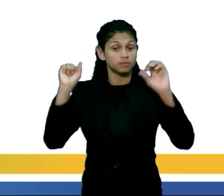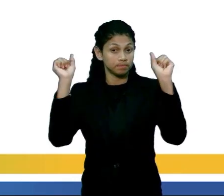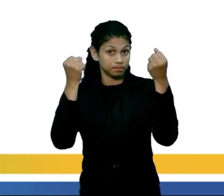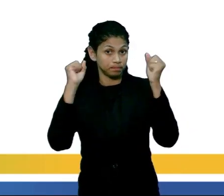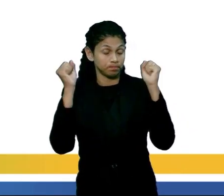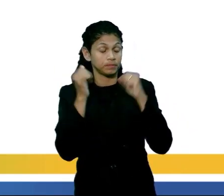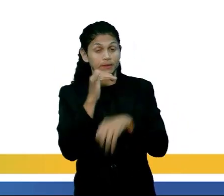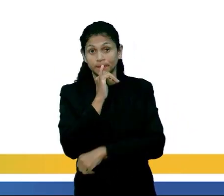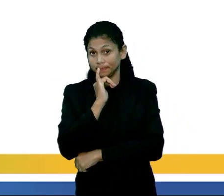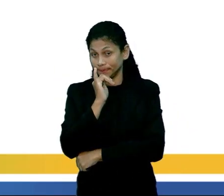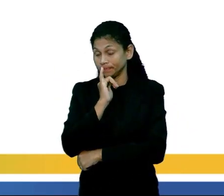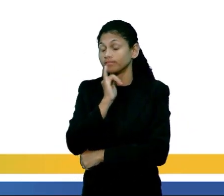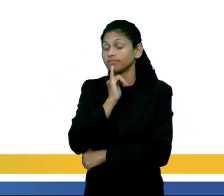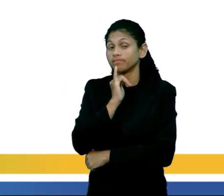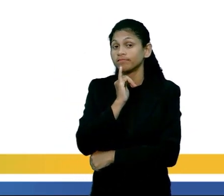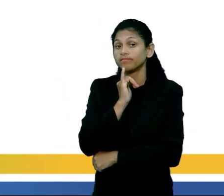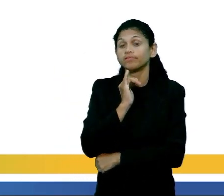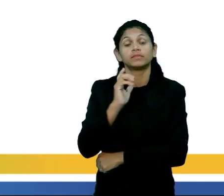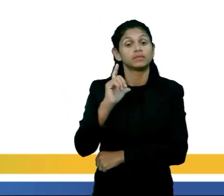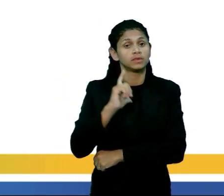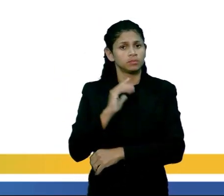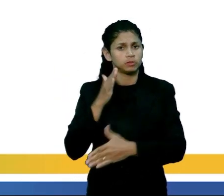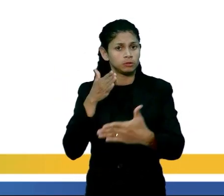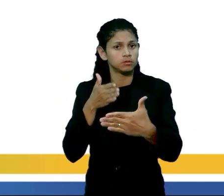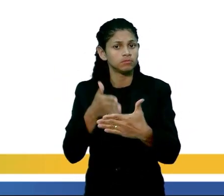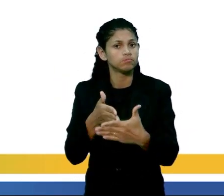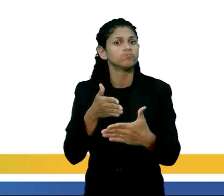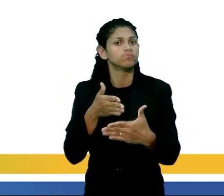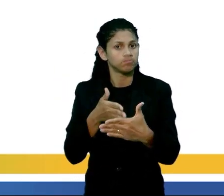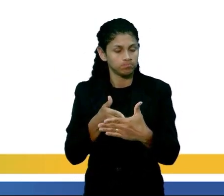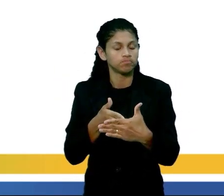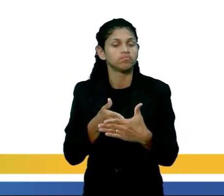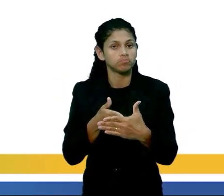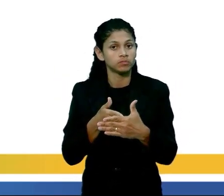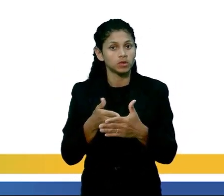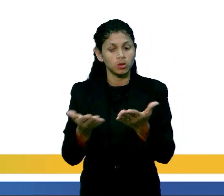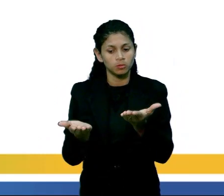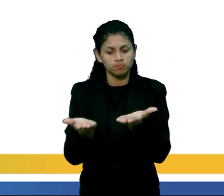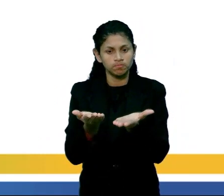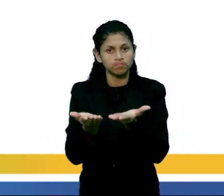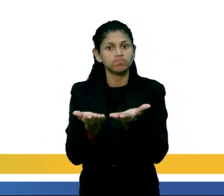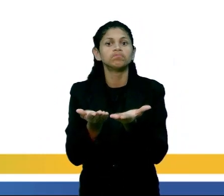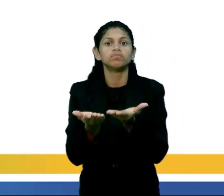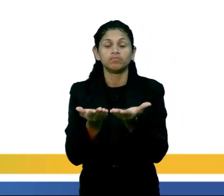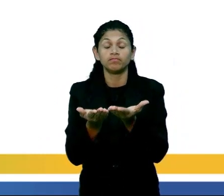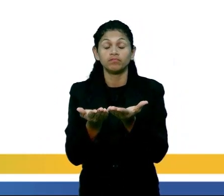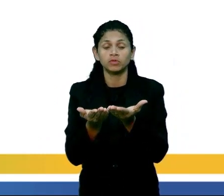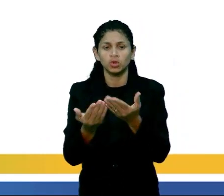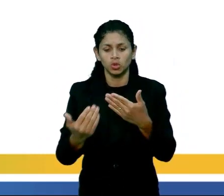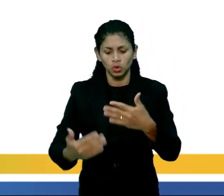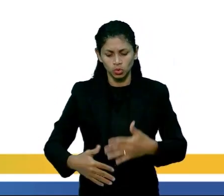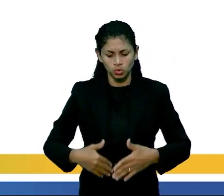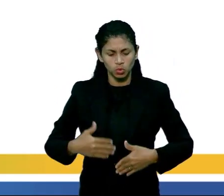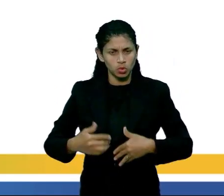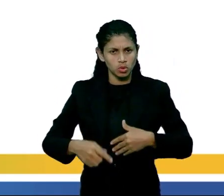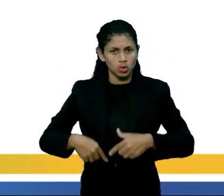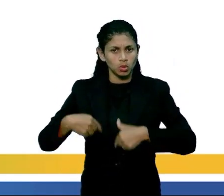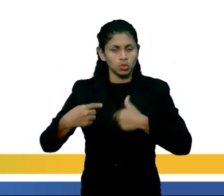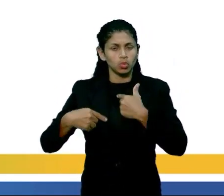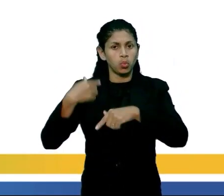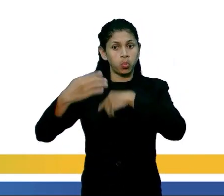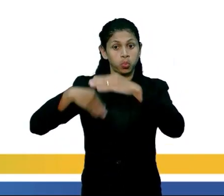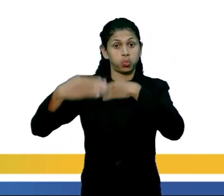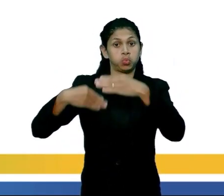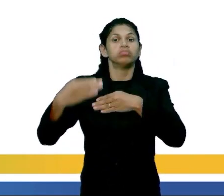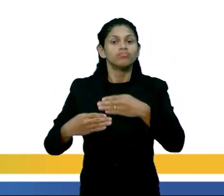por exemplo, passamos a interferir nesse equilíbrio, fazendo com que o metabolismo desenvolva diversas ações